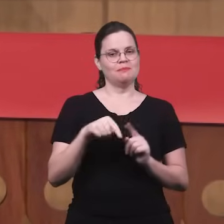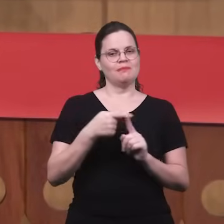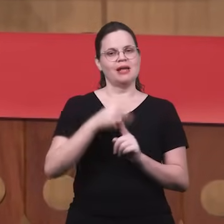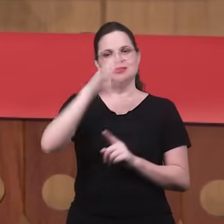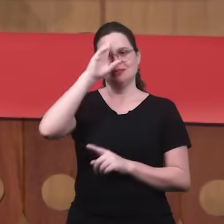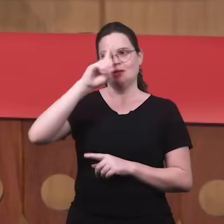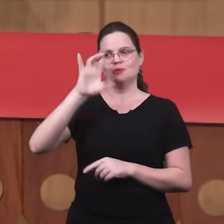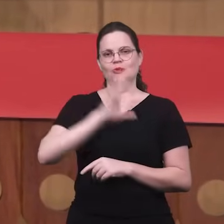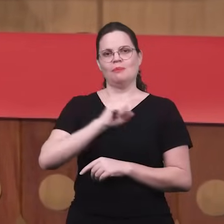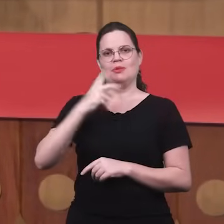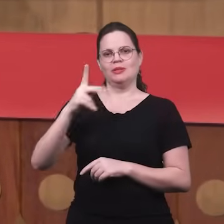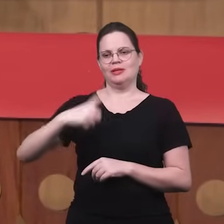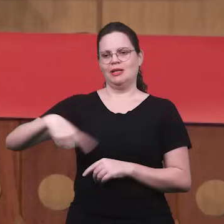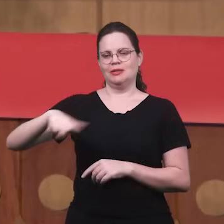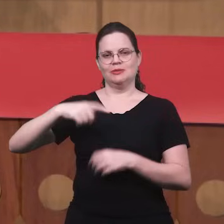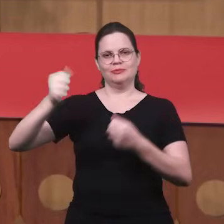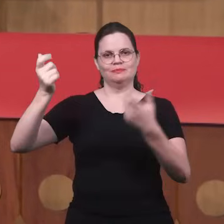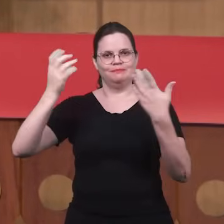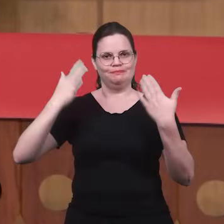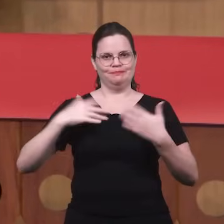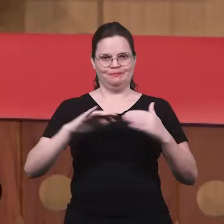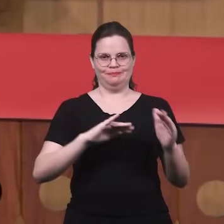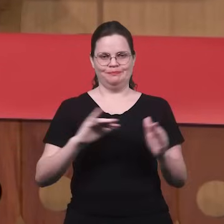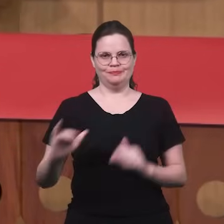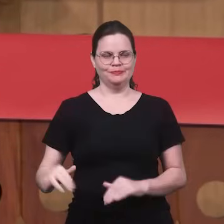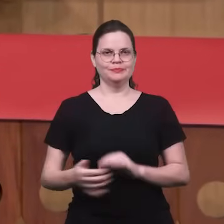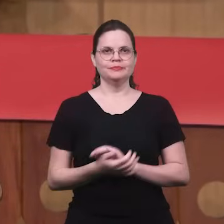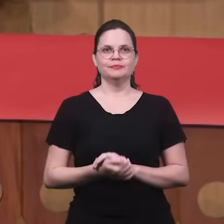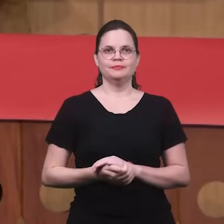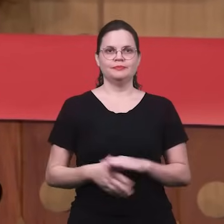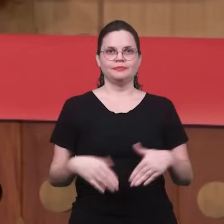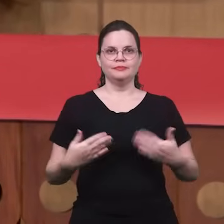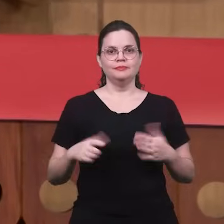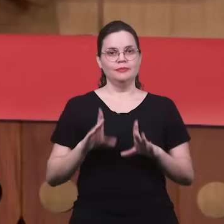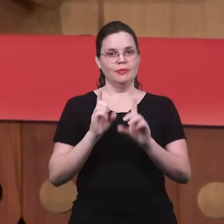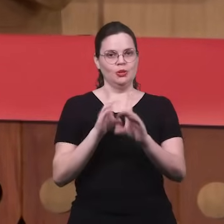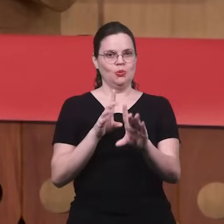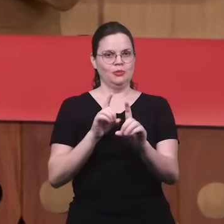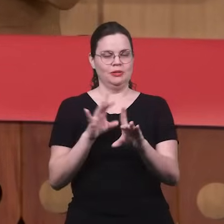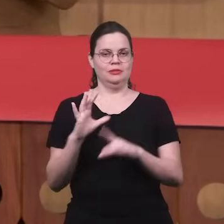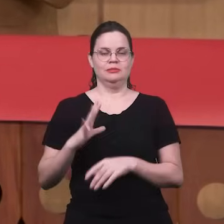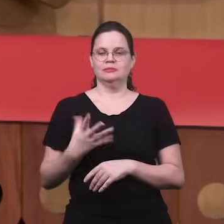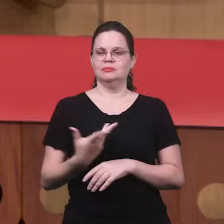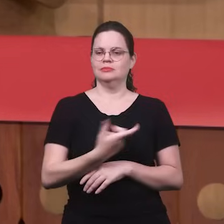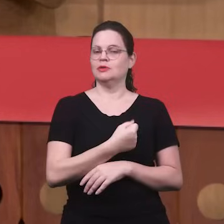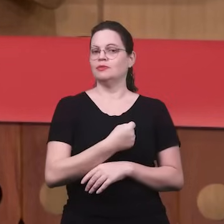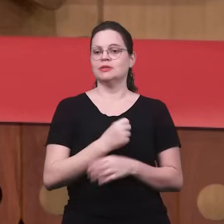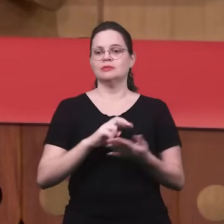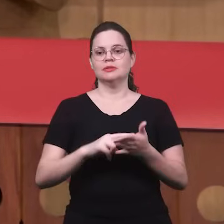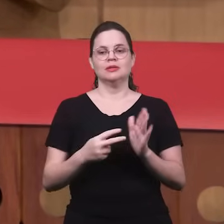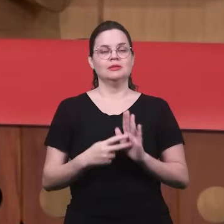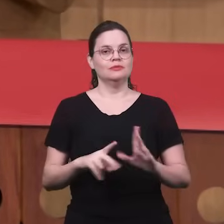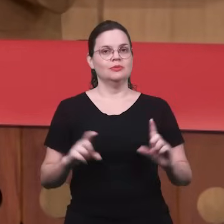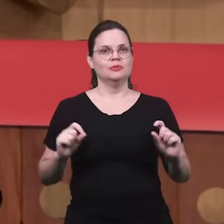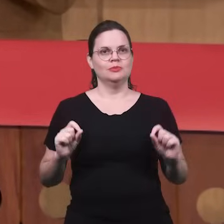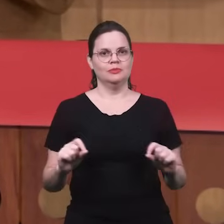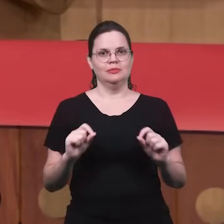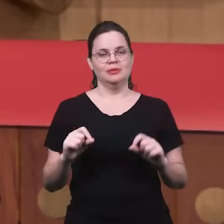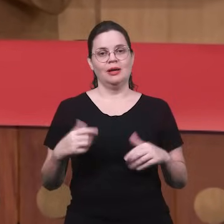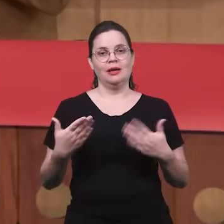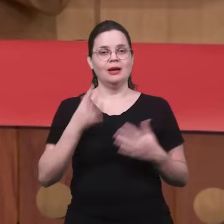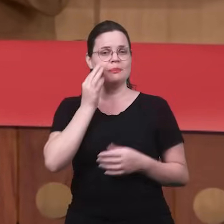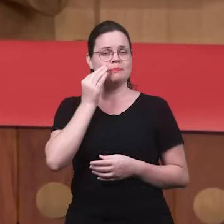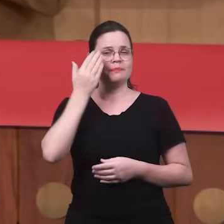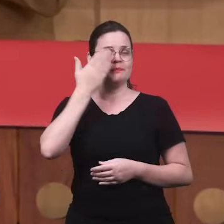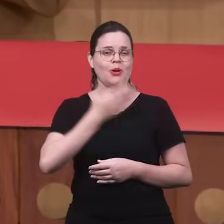amor de Deus para a vida do homem. A doutrina de salvação é uma grande manifestação